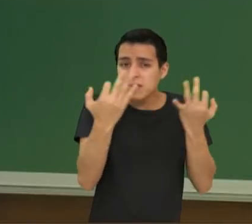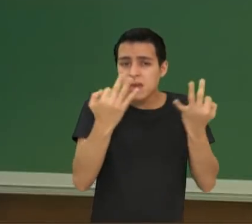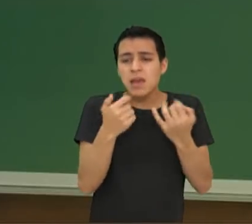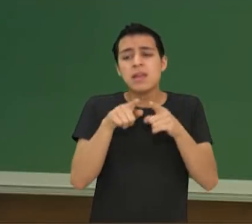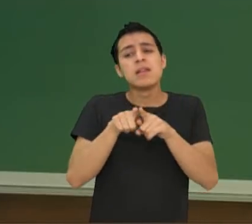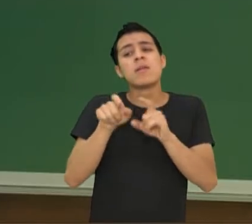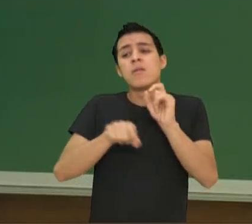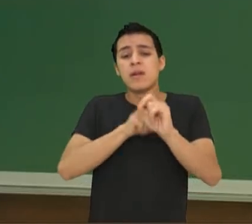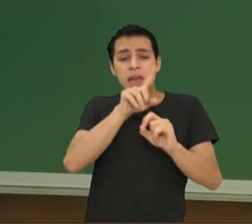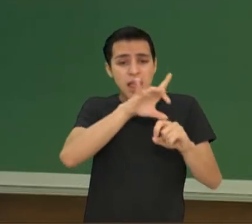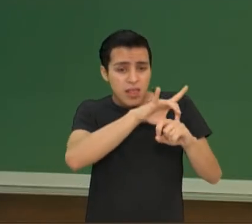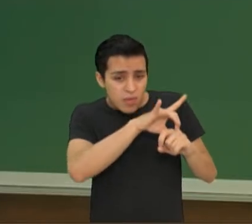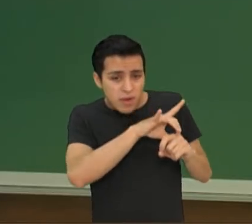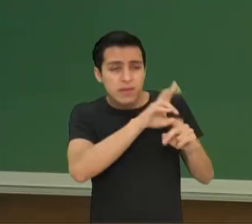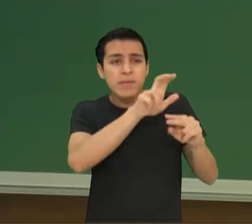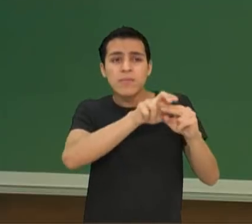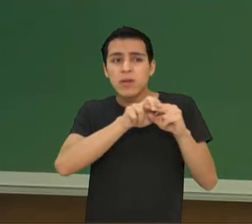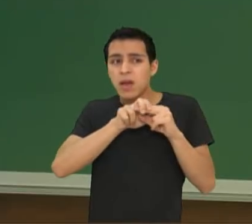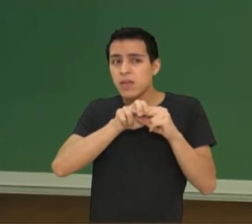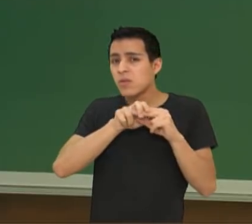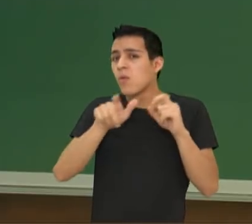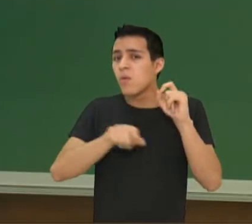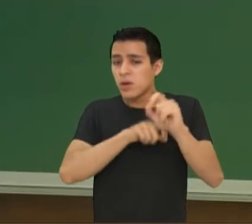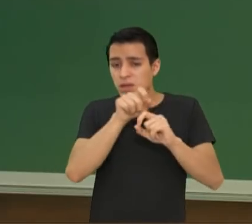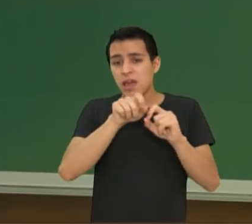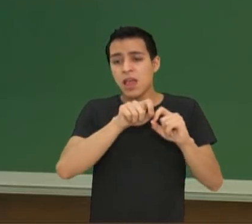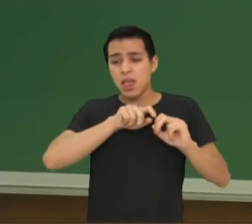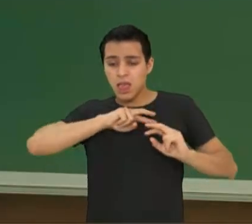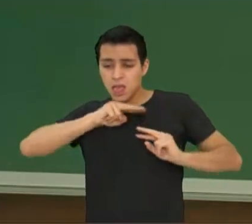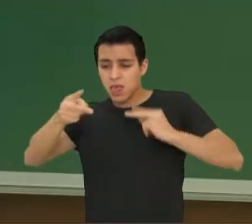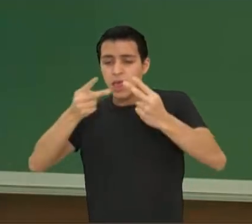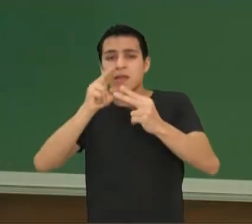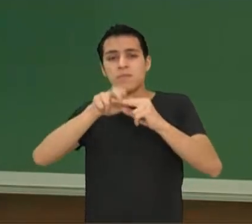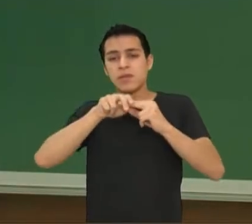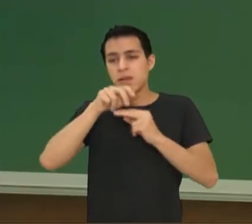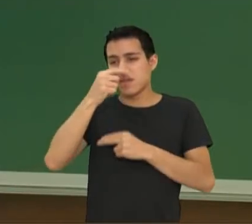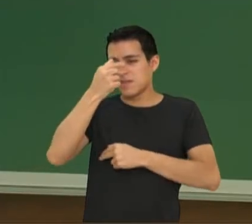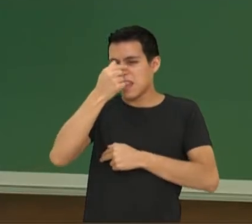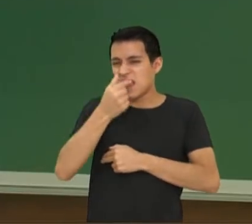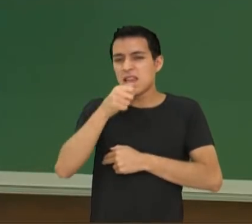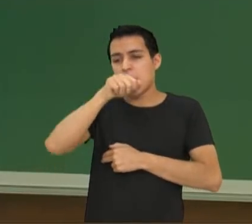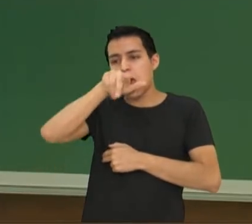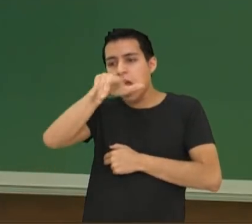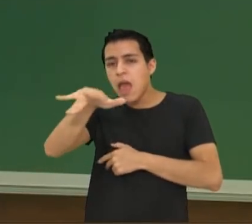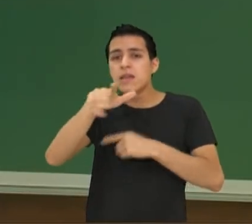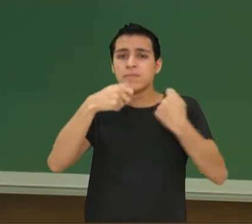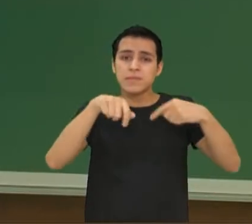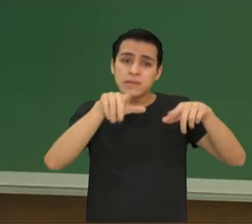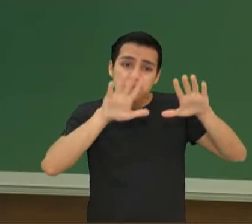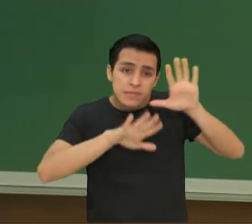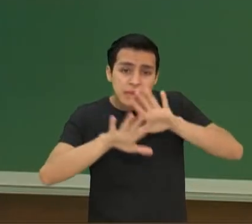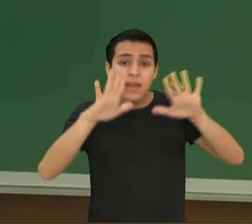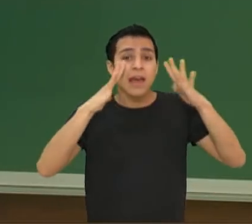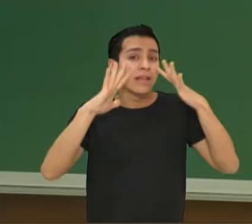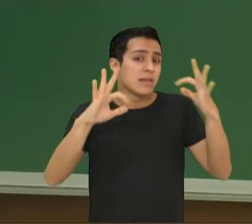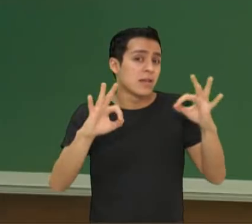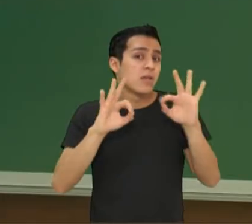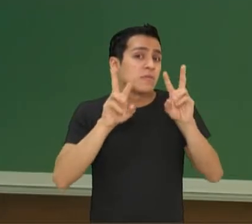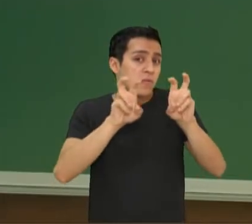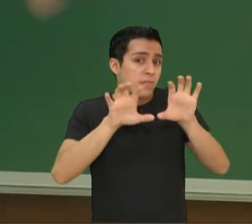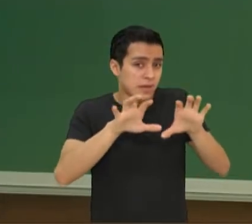doença transmitida pela secreção, mais uma das vias aéreas. Então, vamos ficar em alerta com relação a